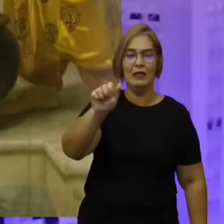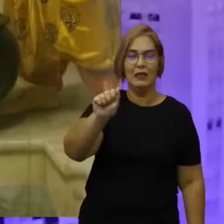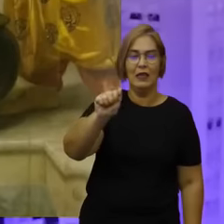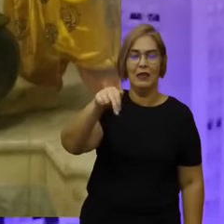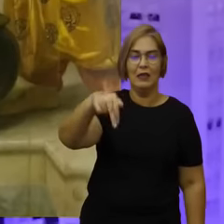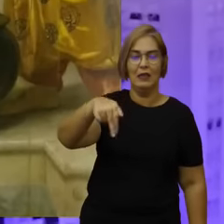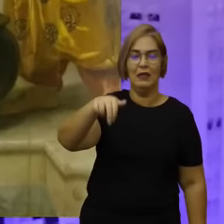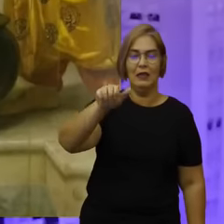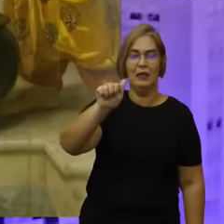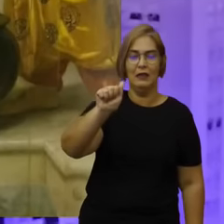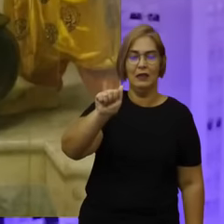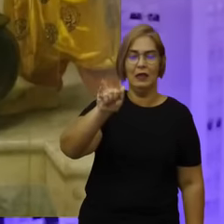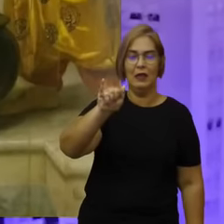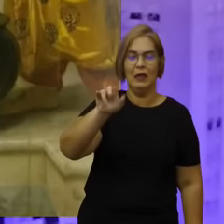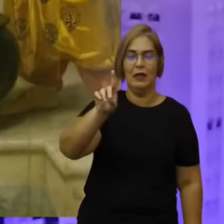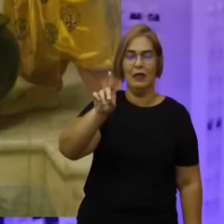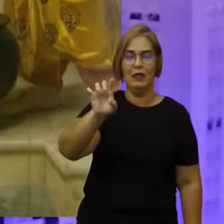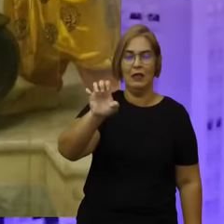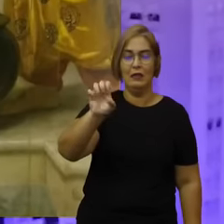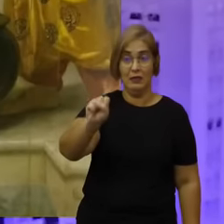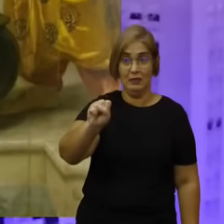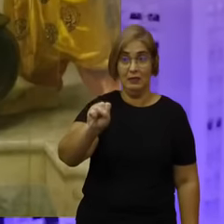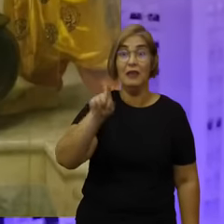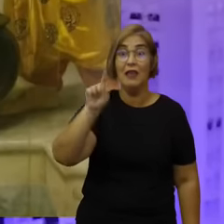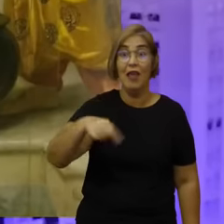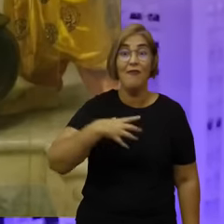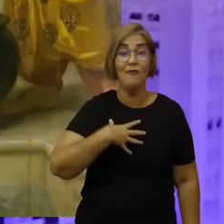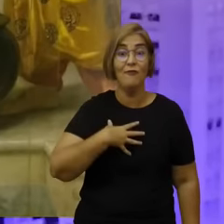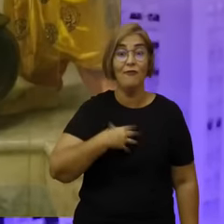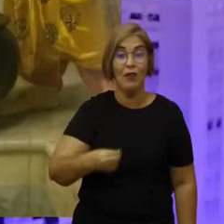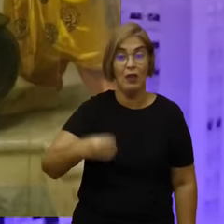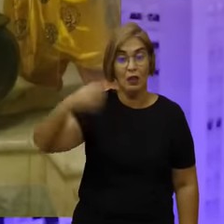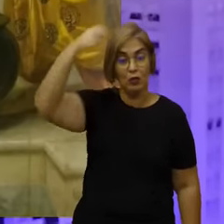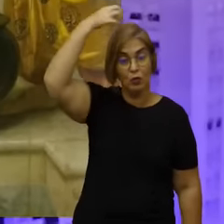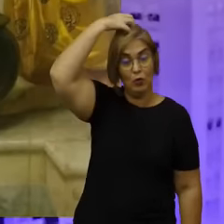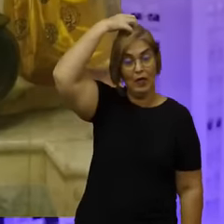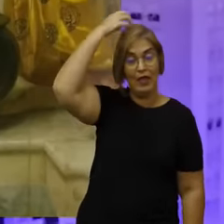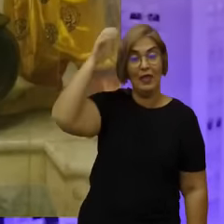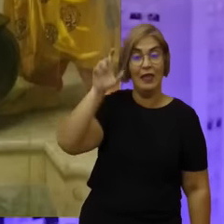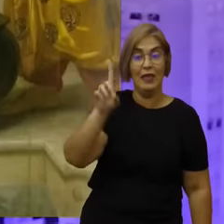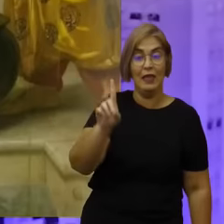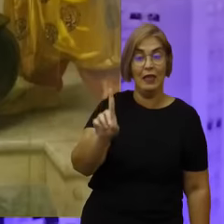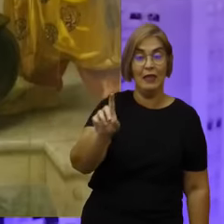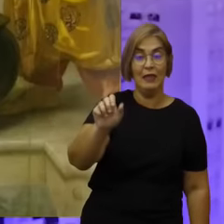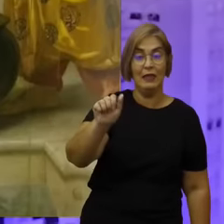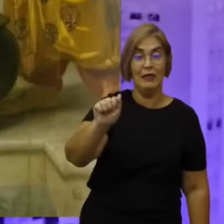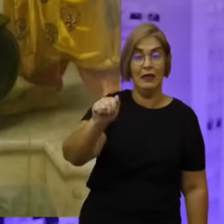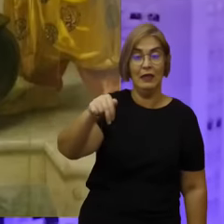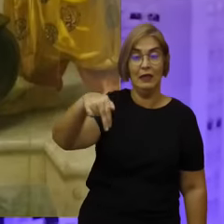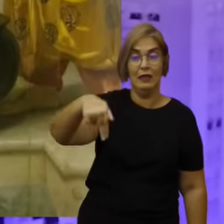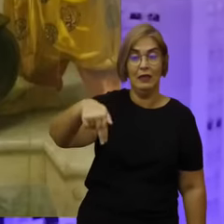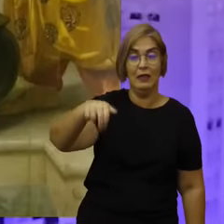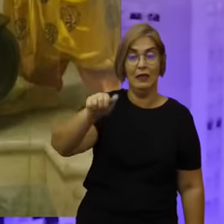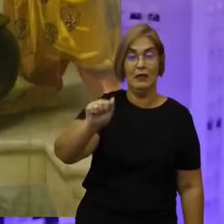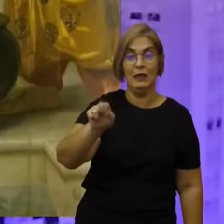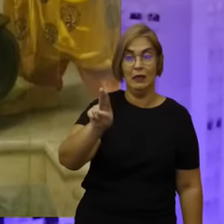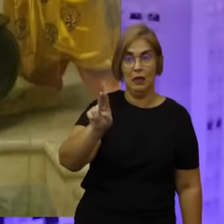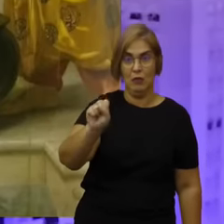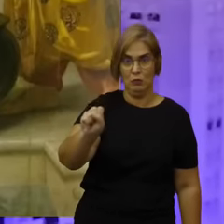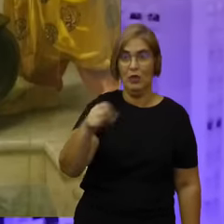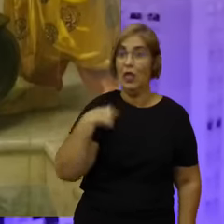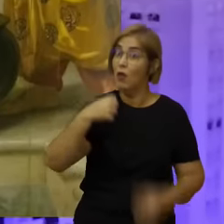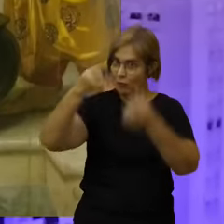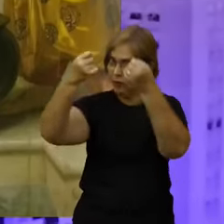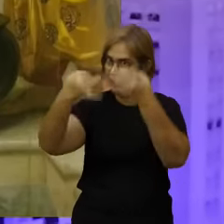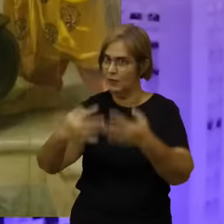As Danaides são as filhas do rei Danal. Já vou explicar o que aconteceu com elas. Depois